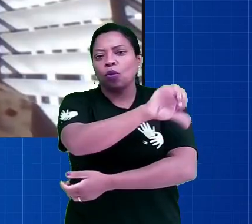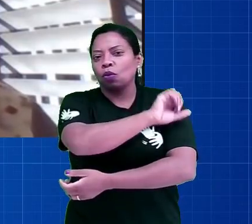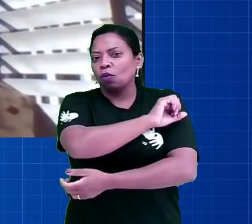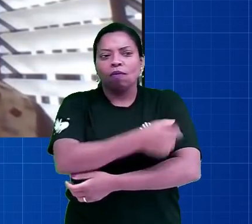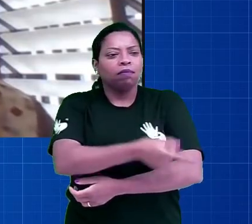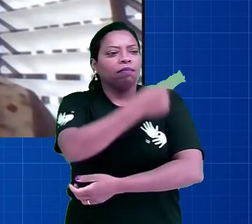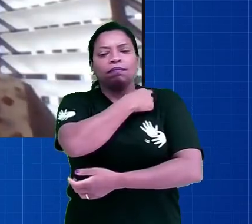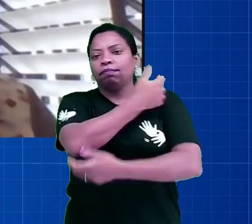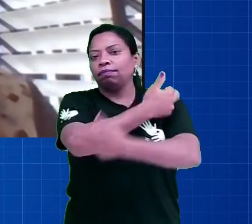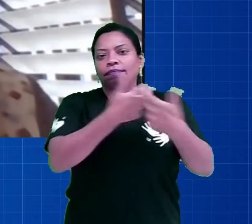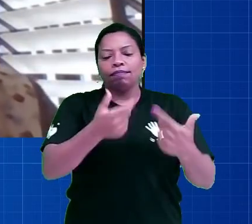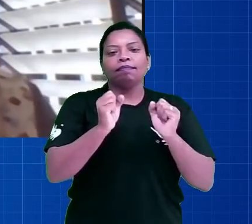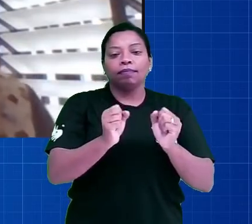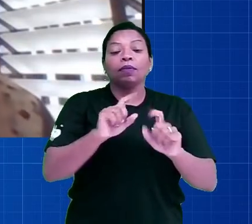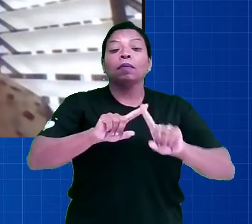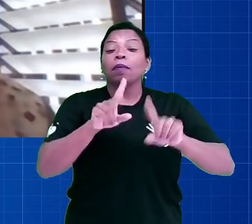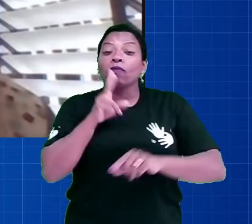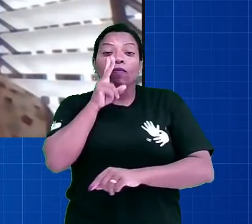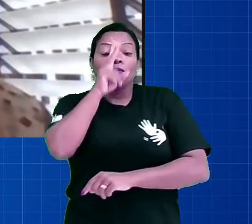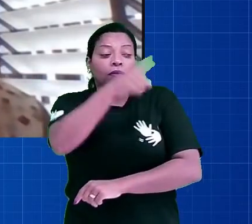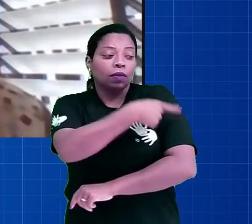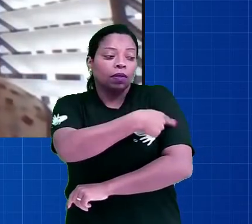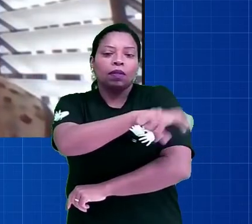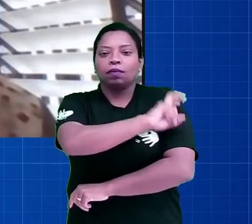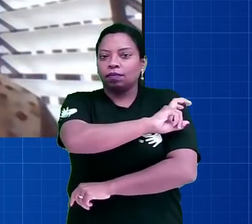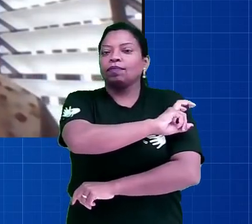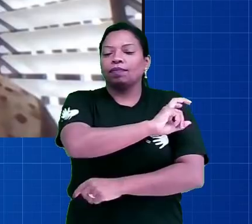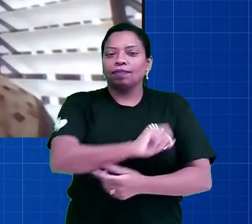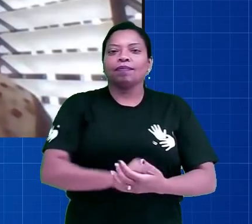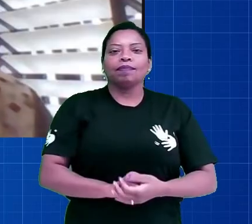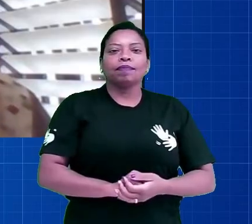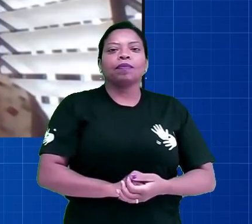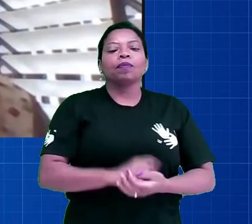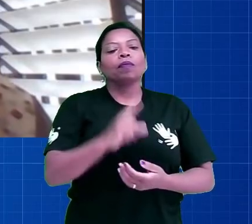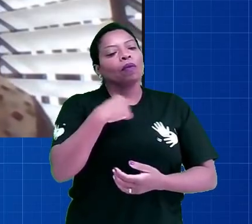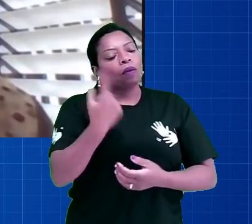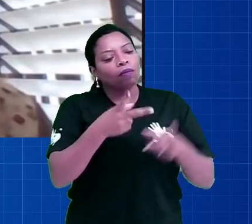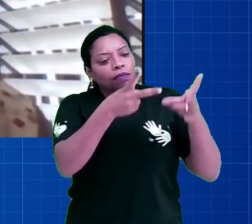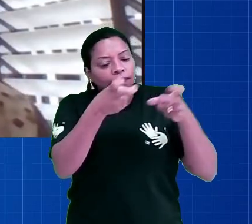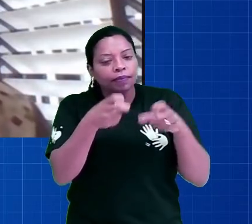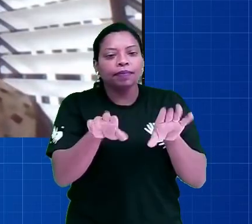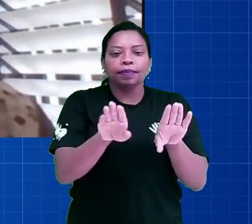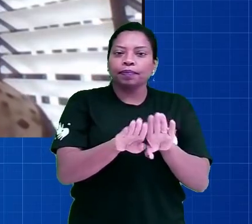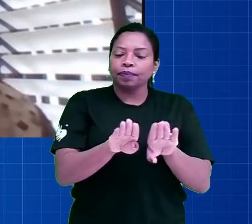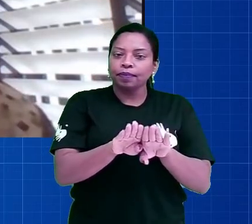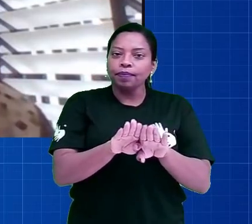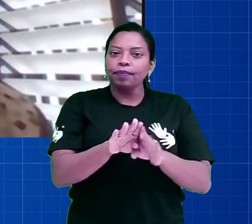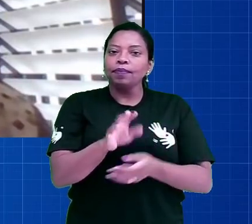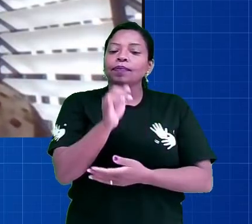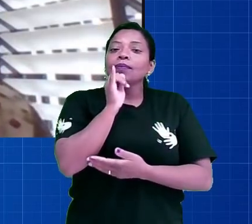etapas do ensino, mas a gente percebe como ele é mais forte nessa etapa. Então, o que a gente